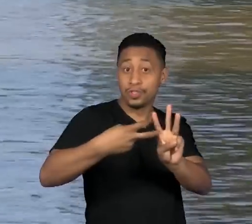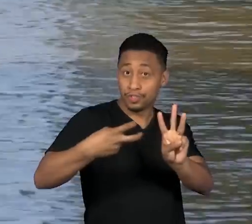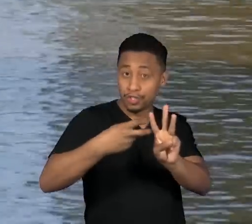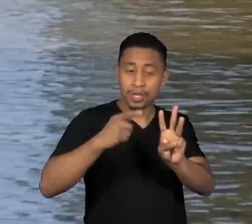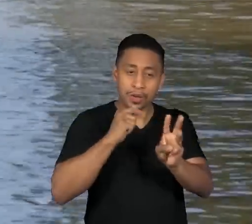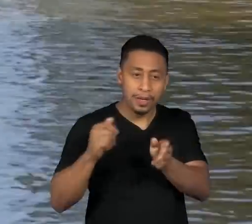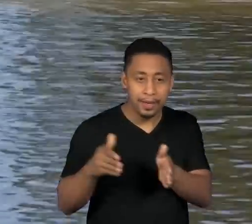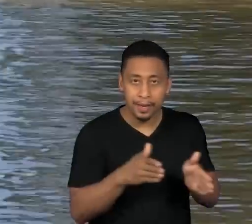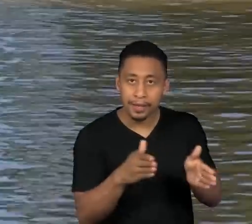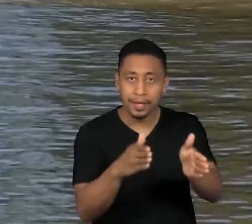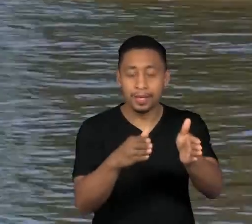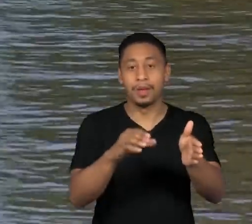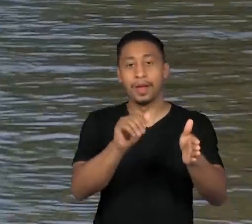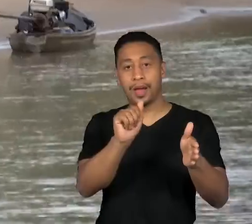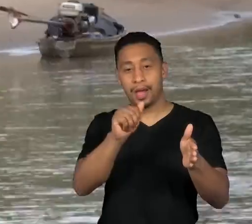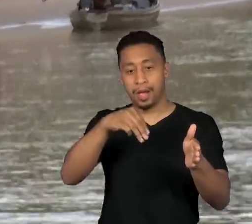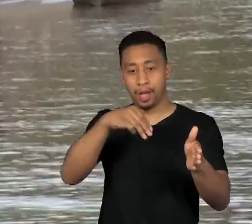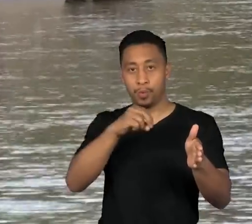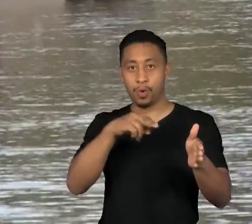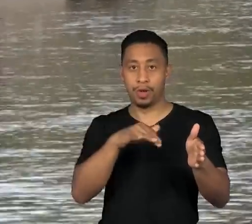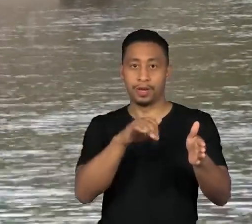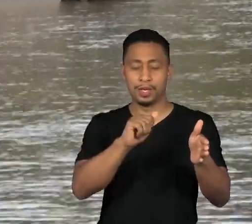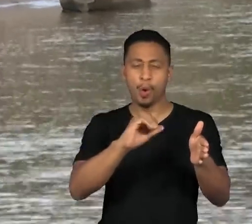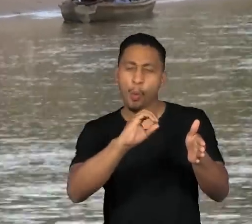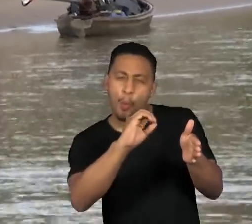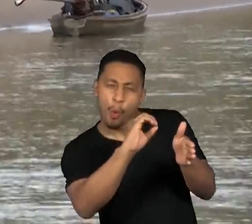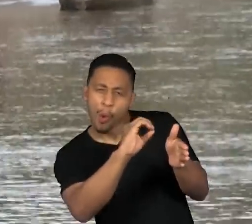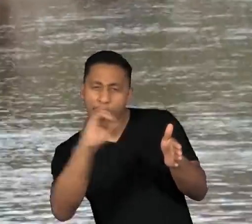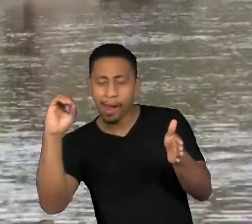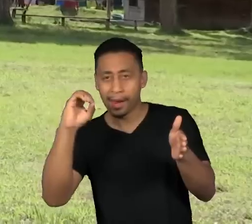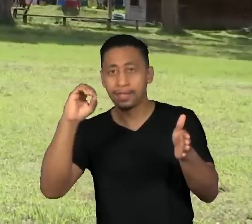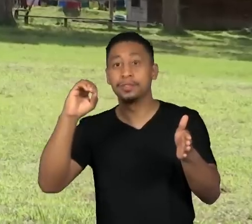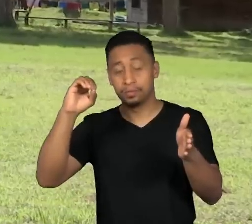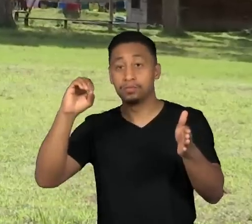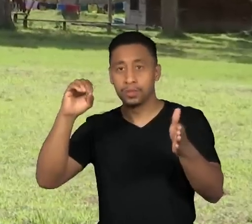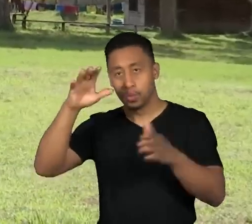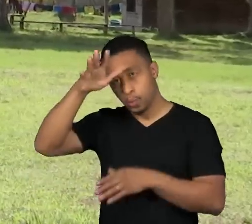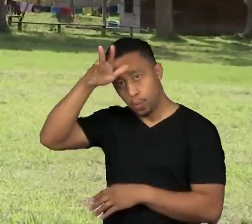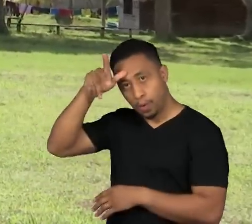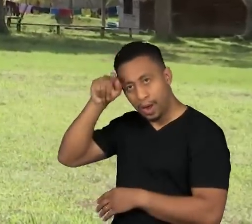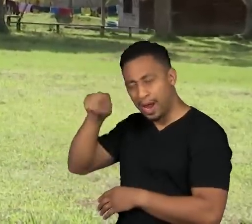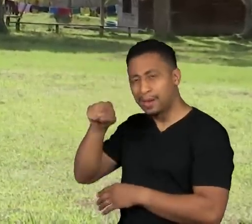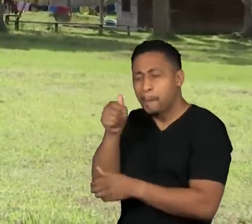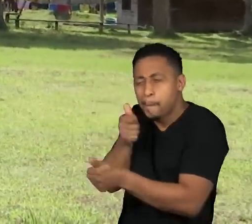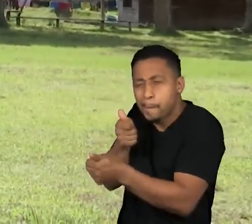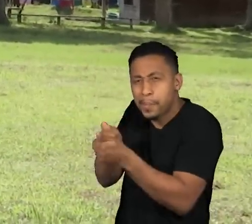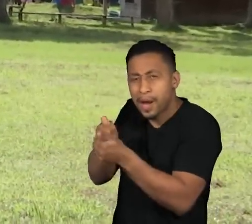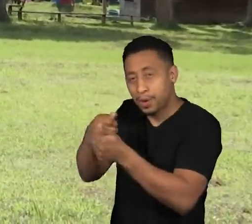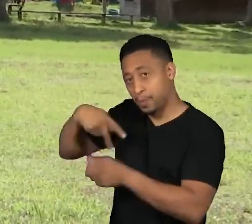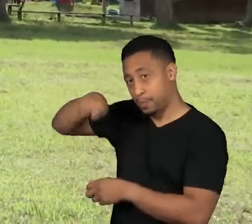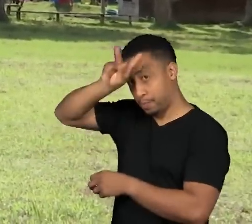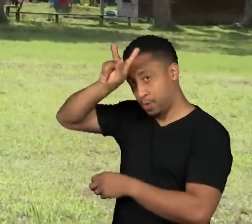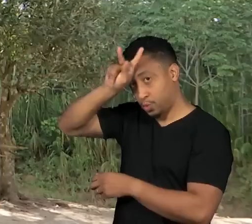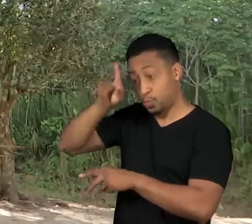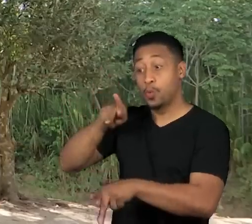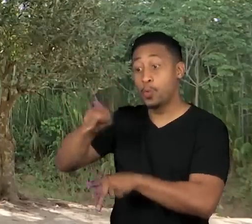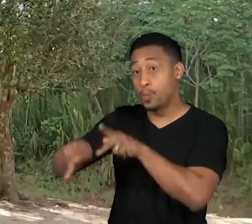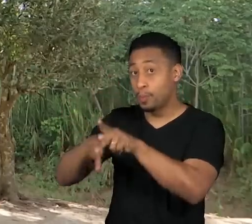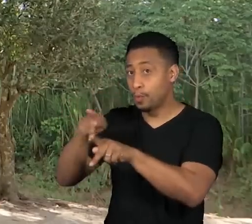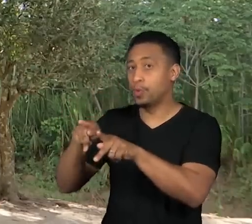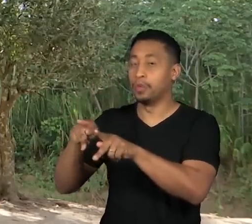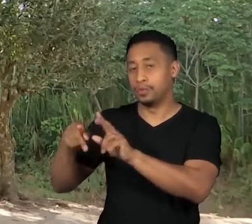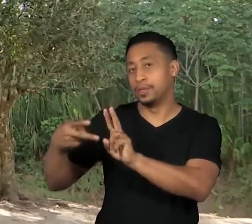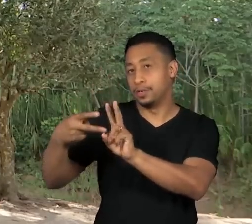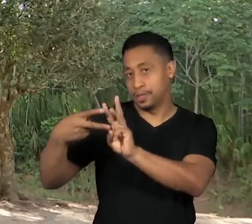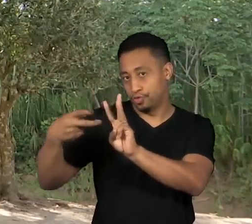no extremo oeste do Acre, quase na fronteira com o Peru, lar do povo Axaninca. Para chegar